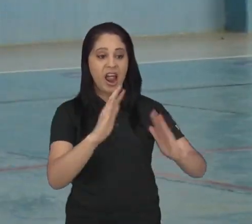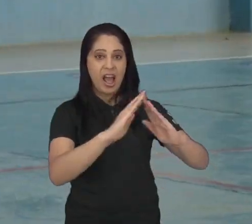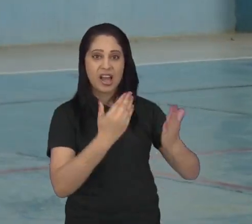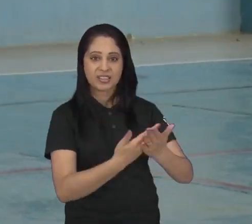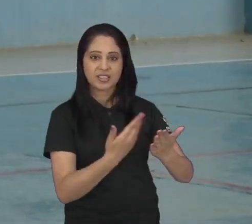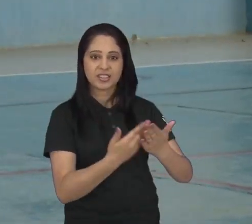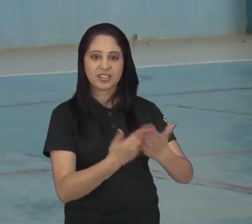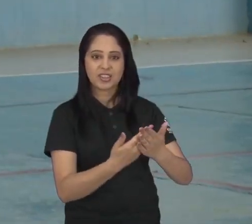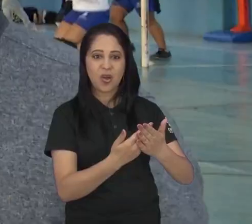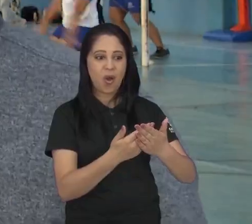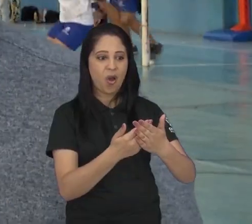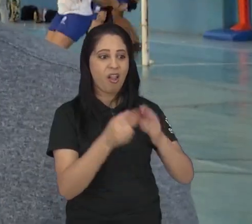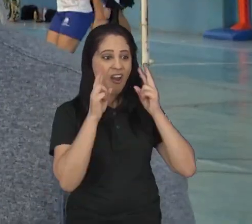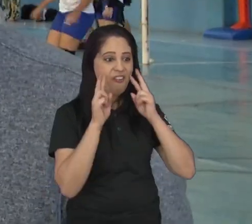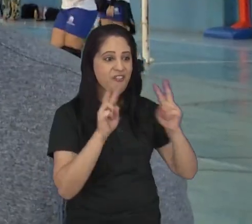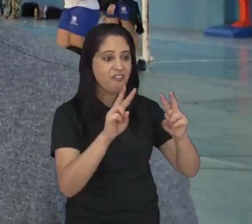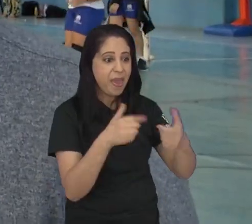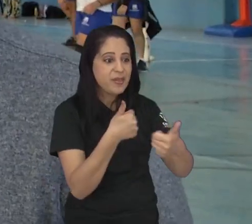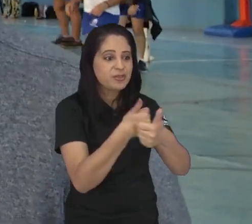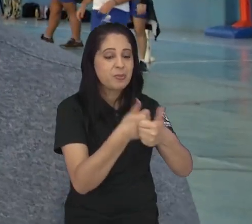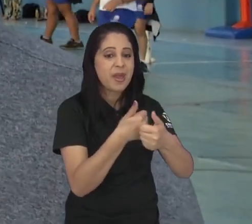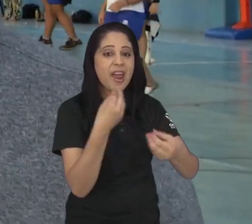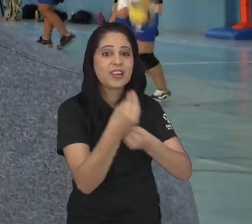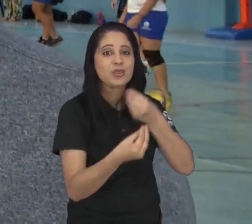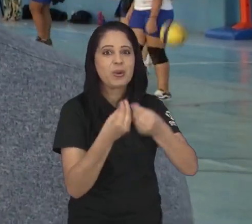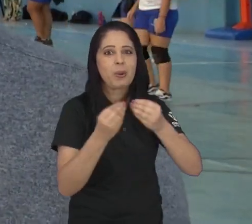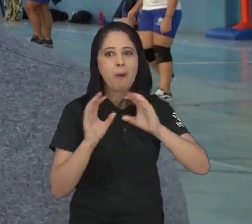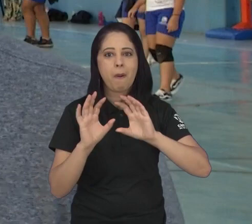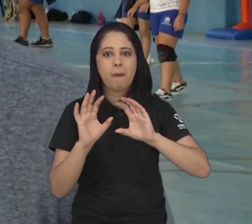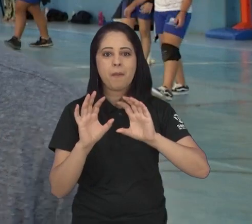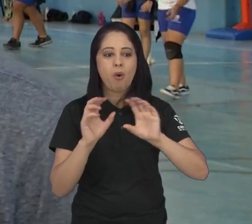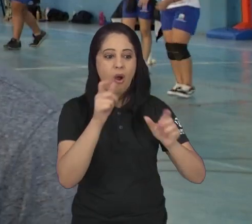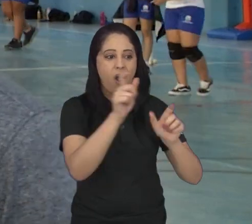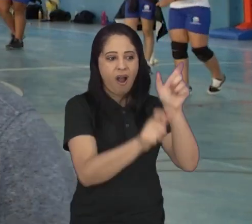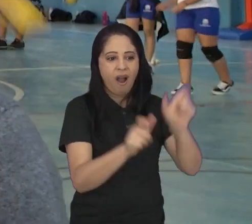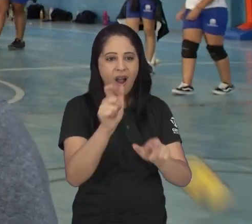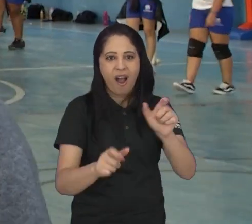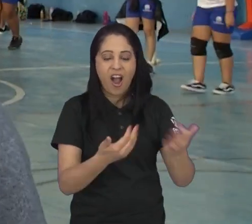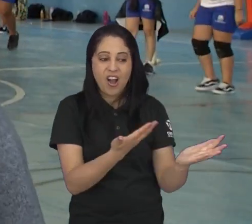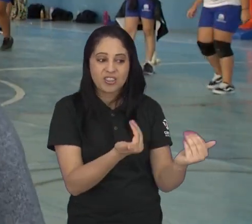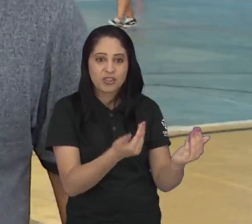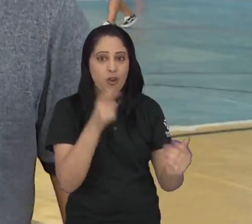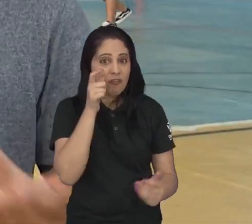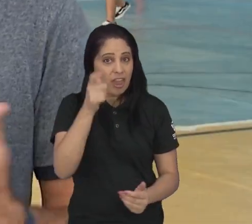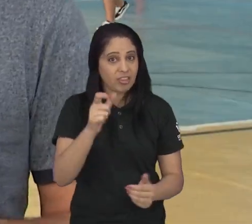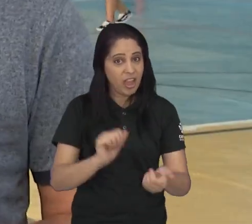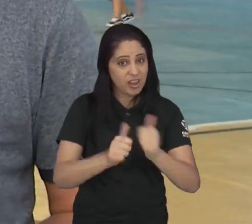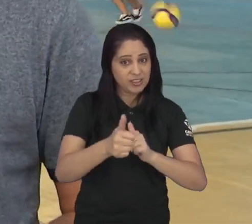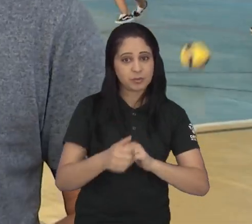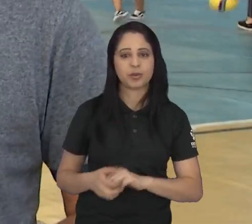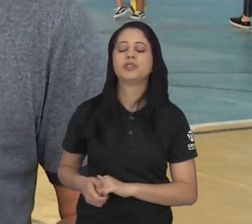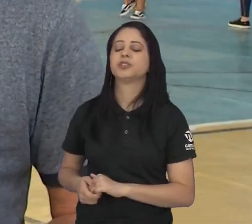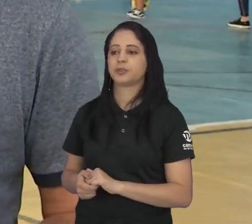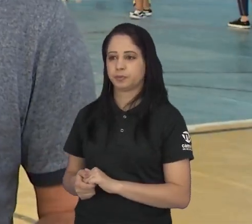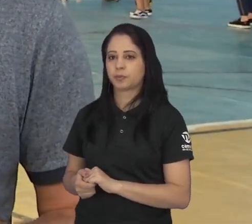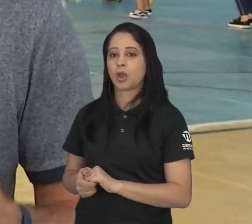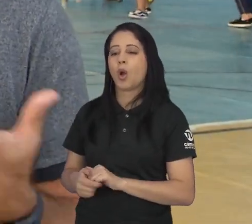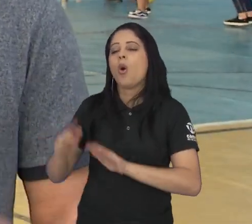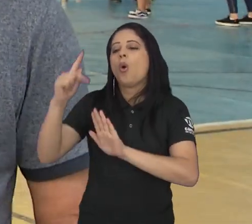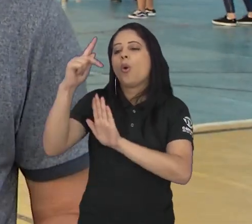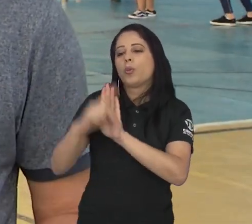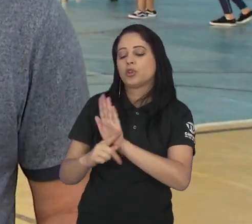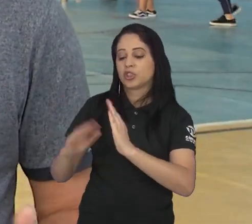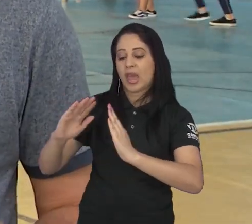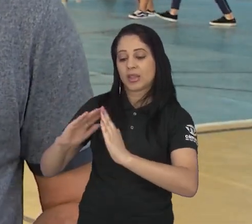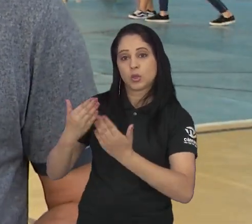hilga por os platais para acompanhar de perto os jovens que tem se interessado pelo esporte joga escola ativa e surgiu